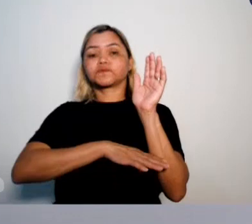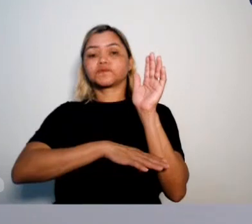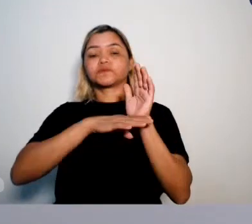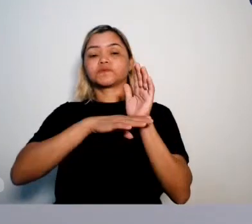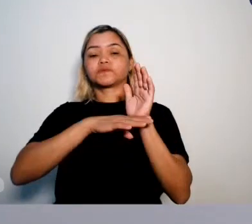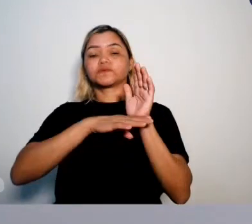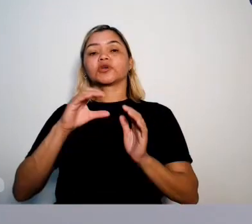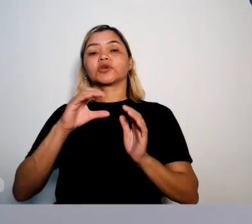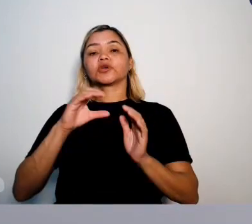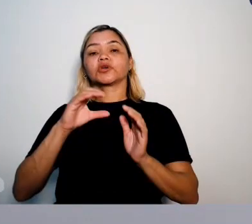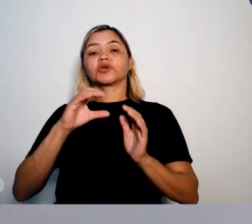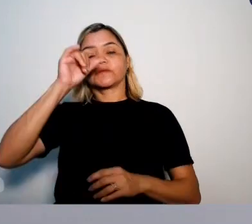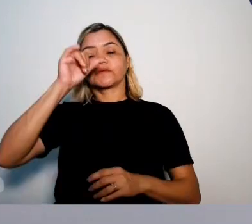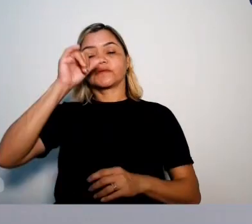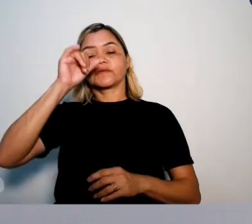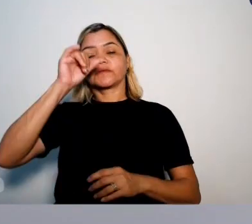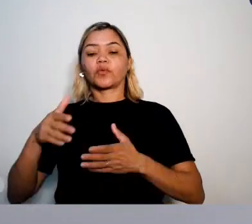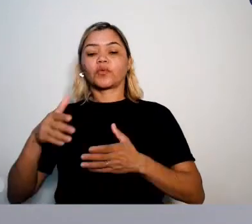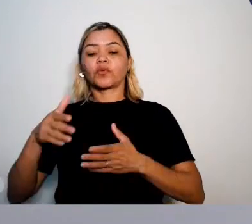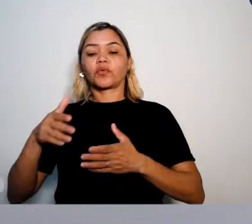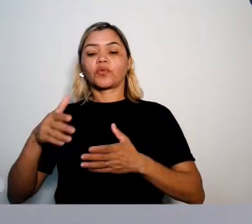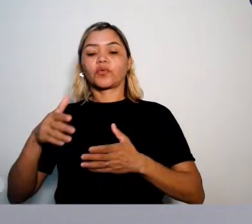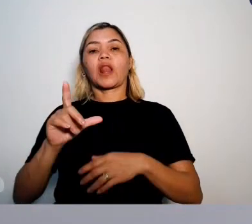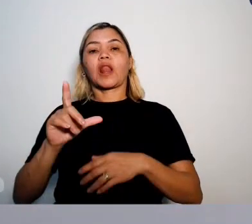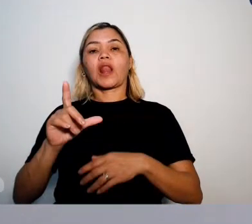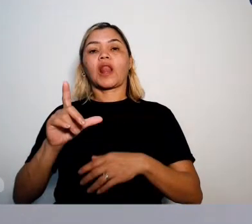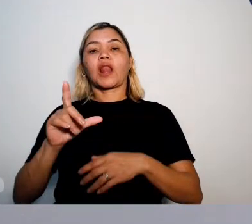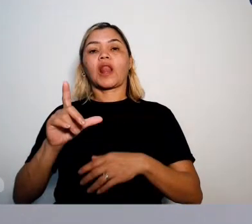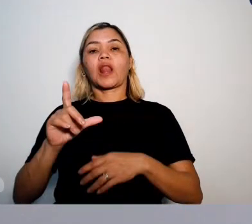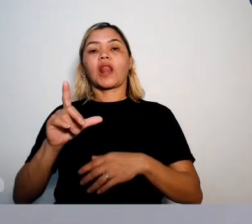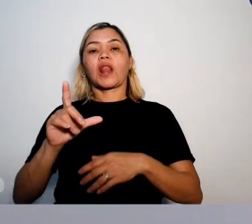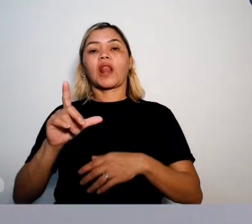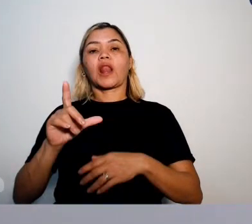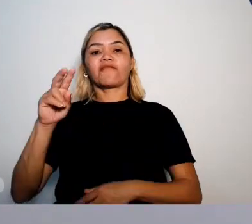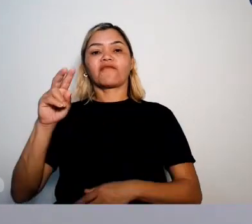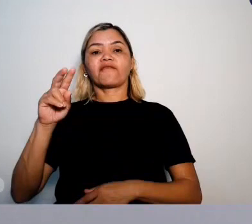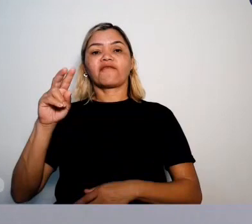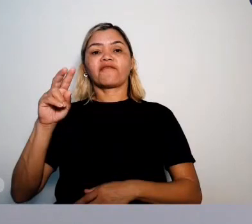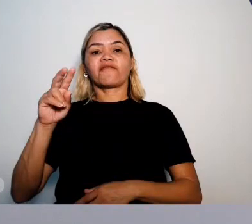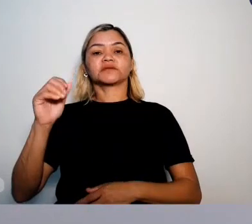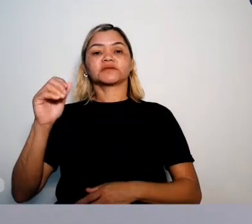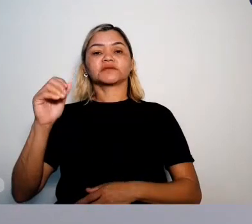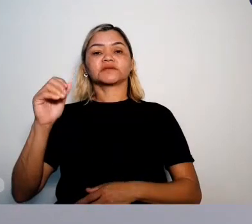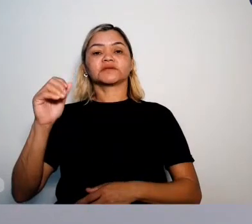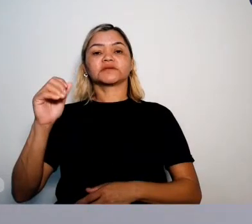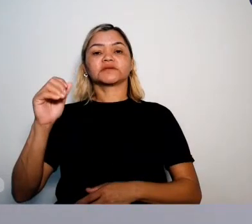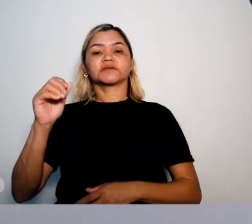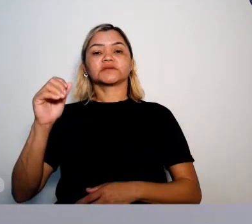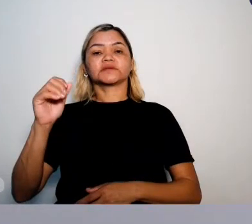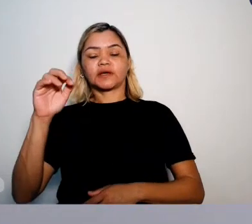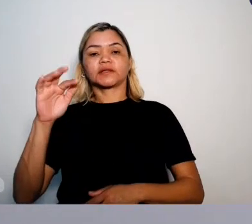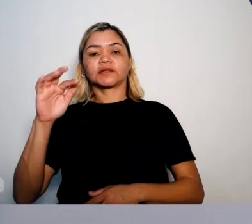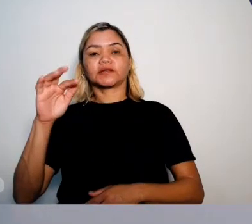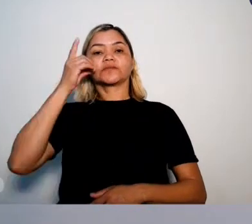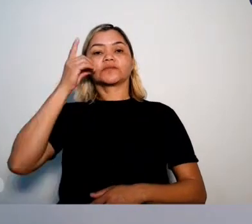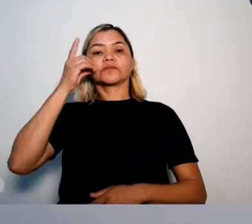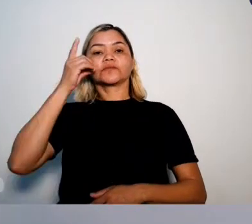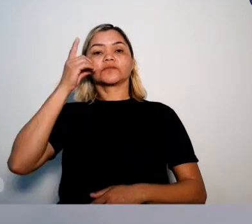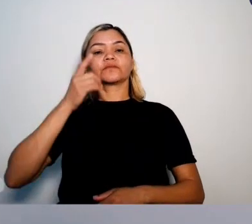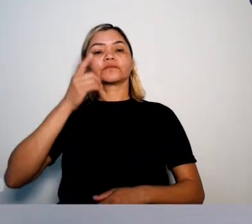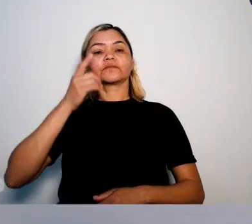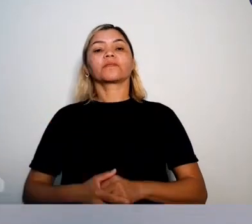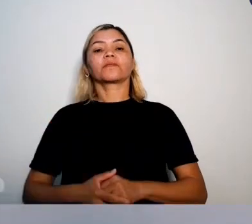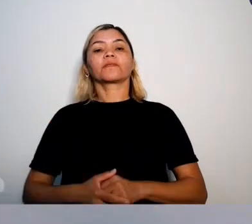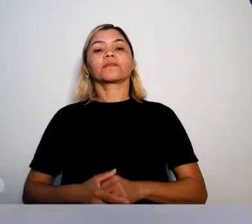e Tenente. Do Delegado Seccional de Polícia Civil de Botucatu, para o vereador Sargento